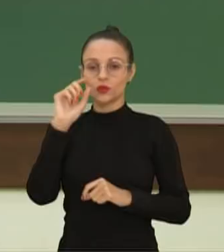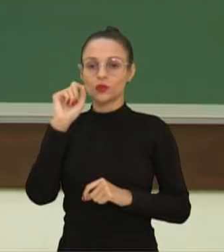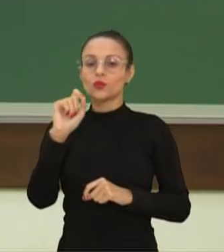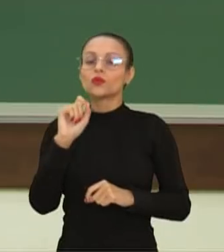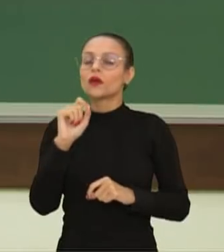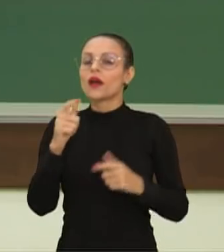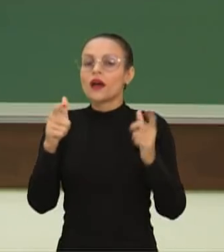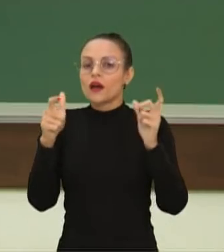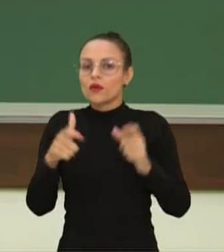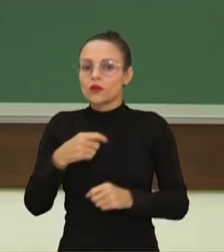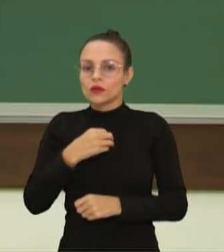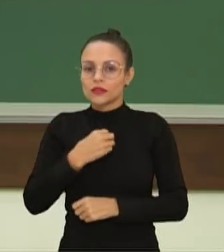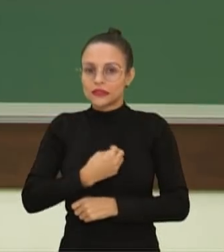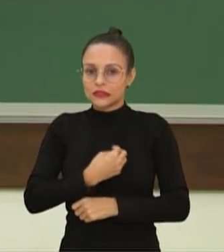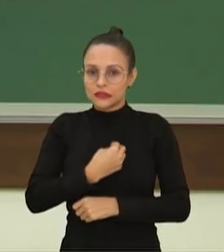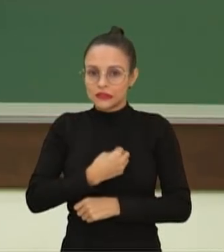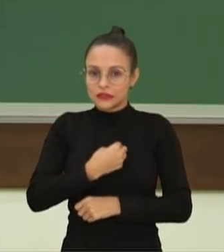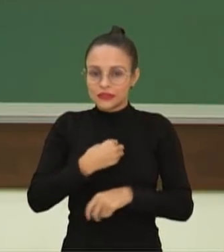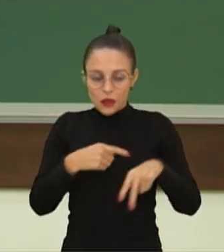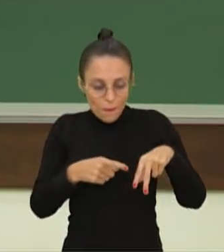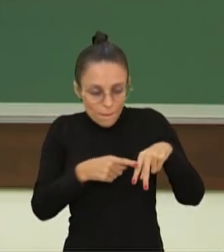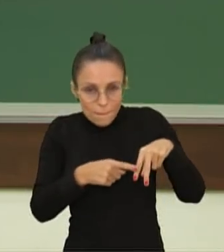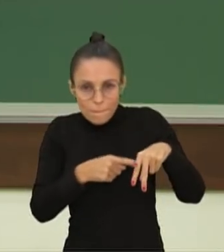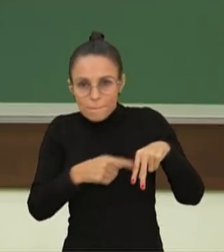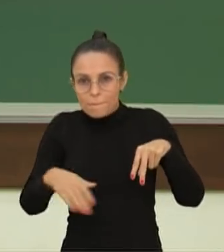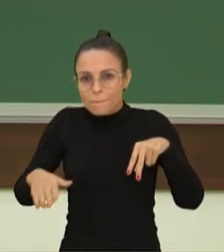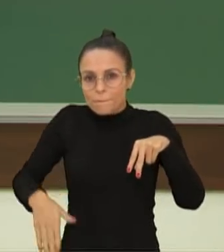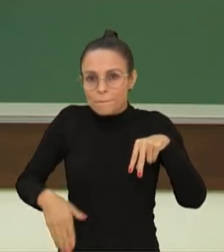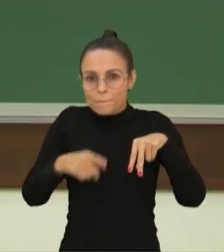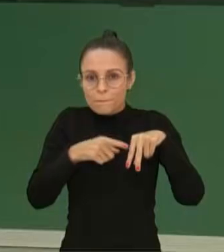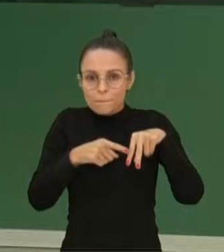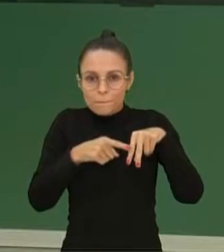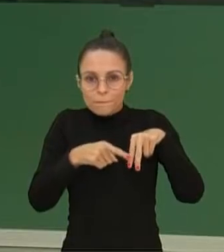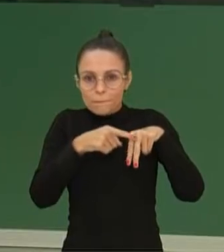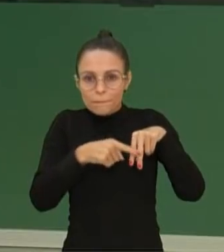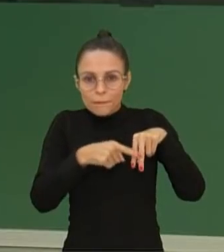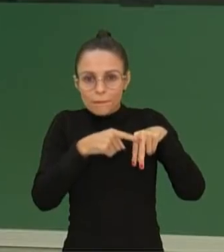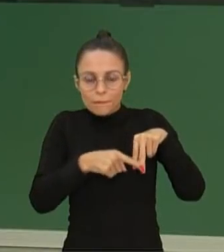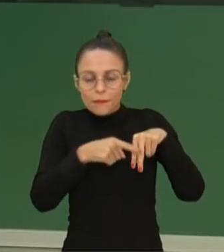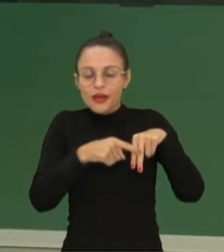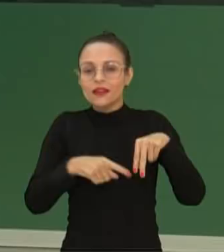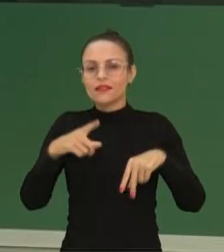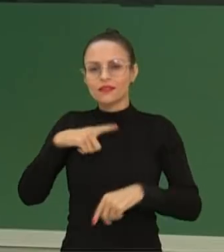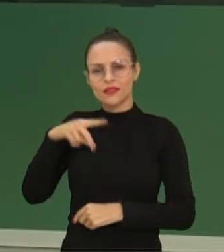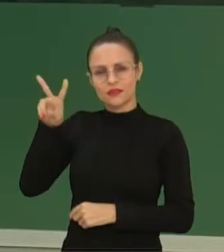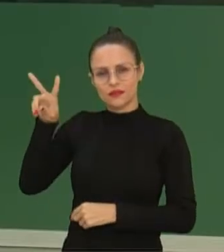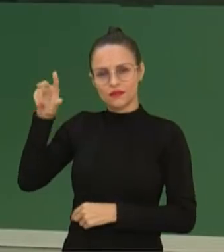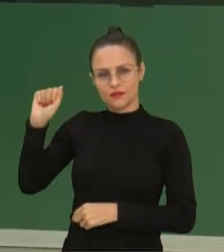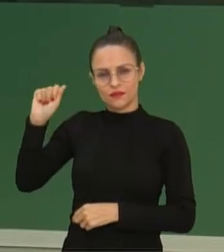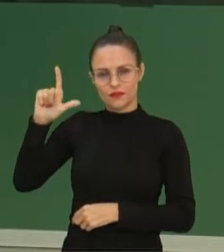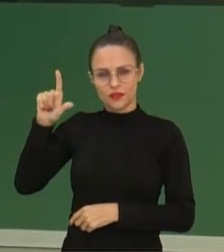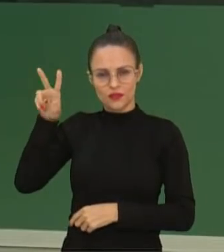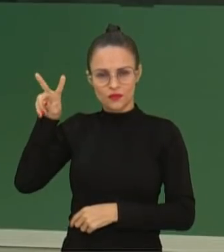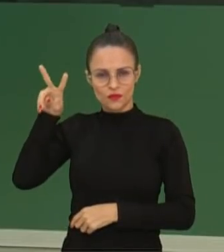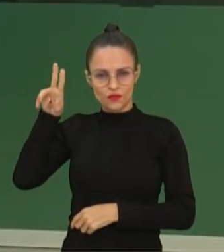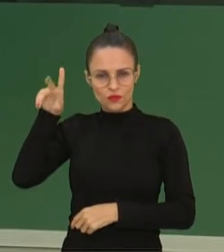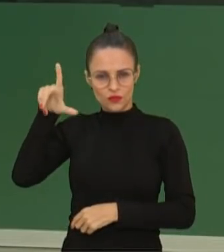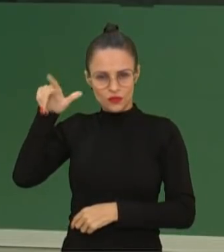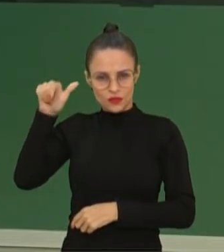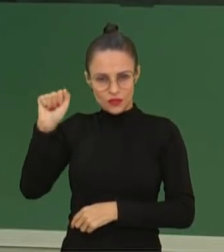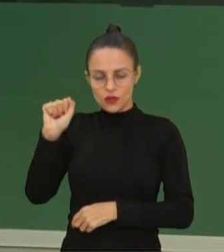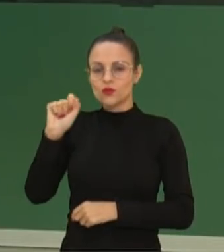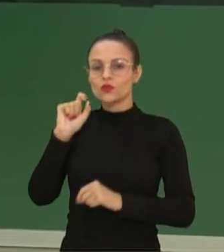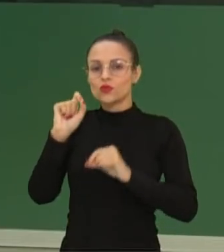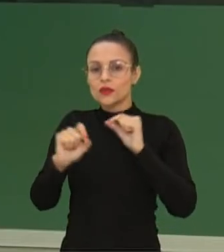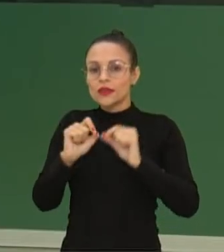estão localizadas nas nossas pernas, elas apresentam válvulas. E essas válvulas, elas vão impedir